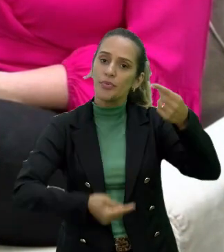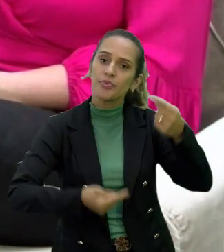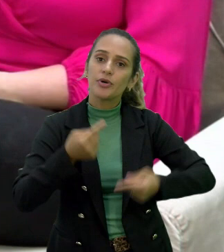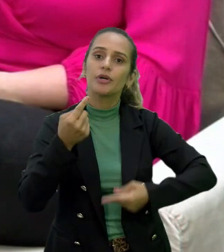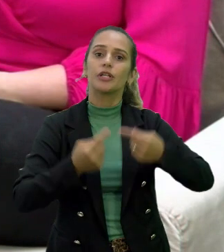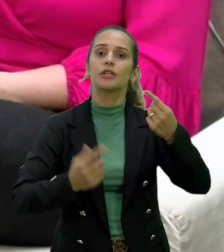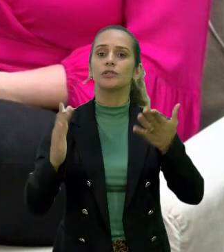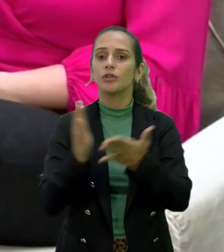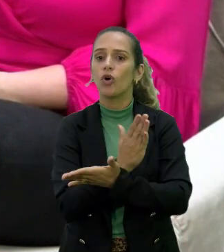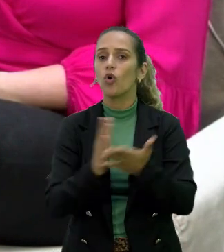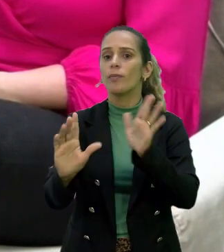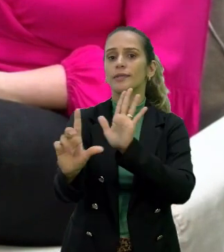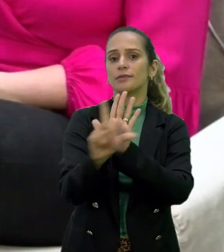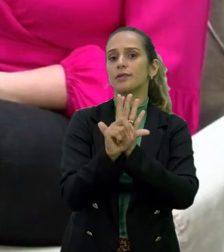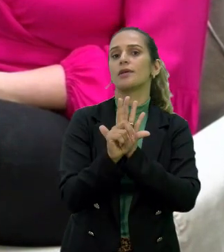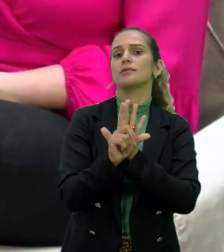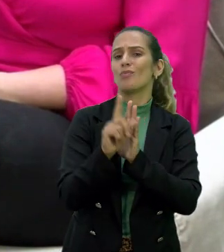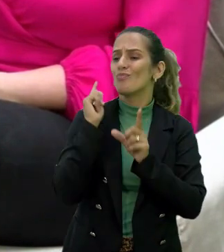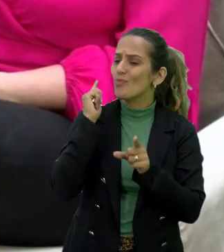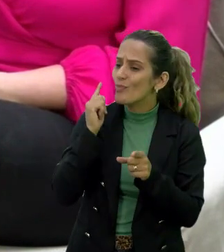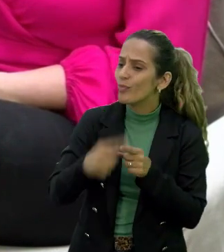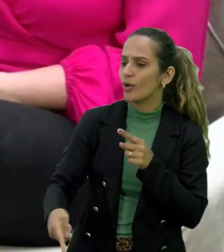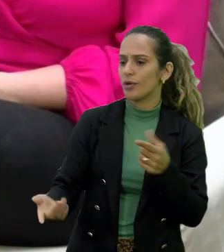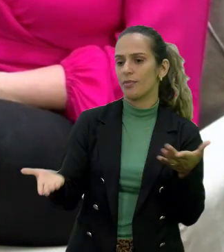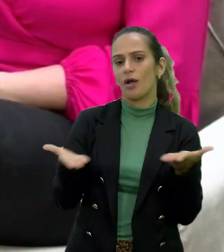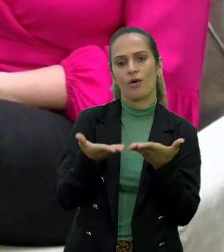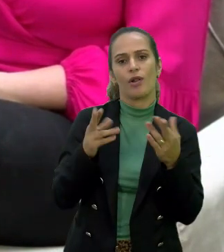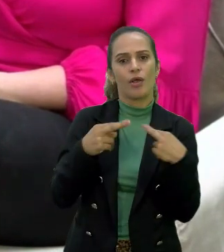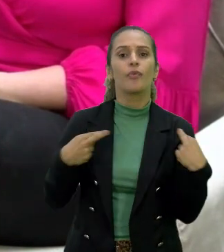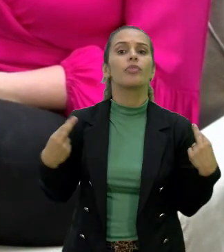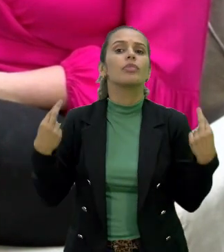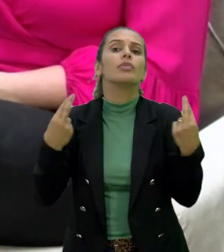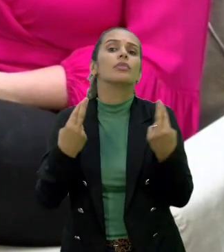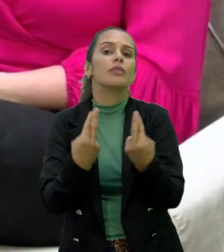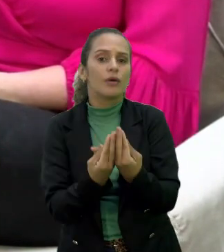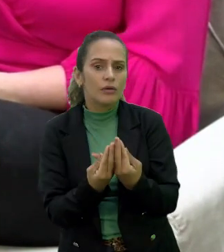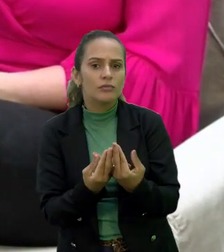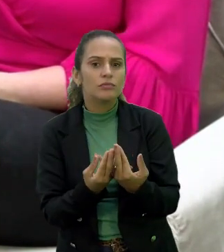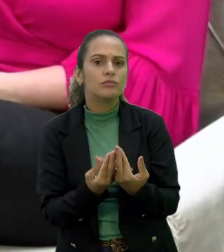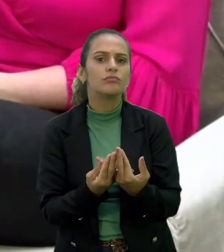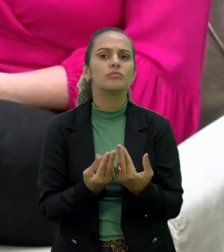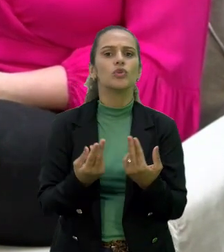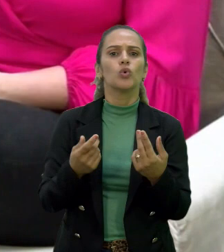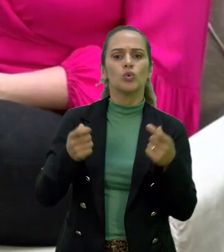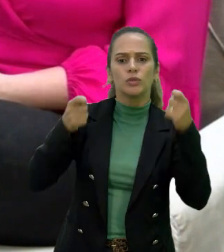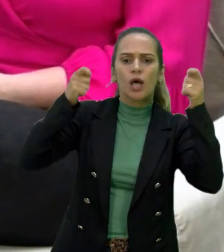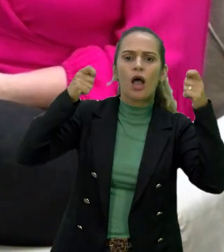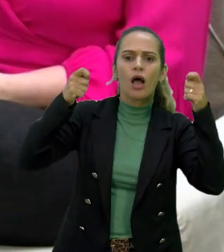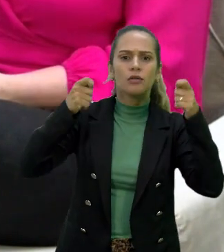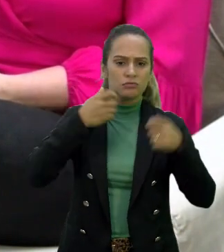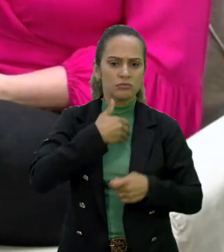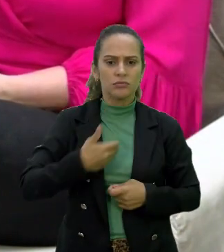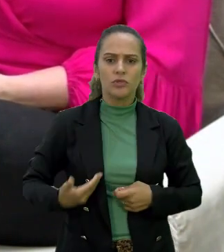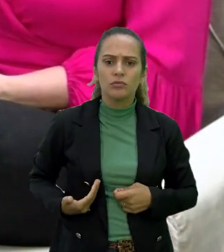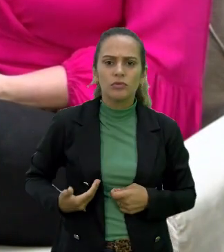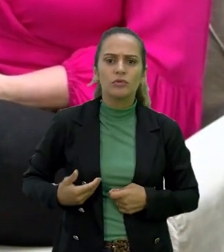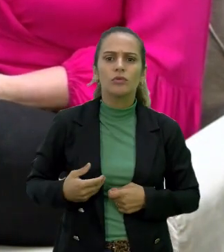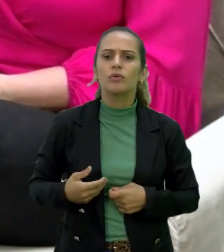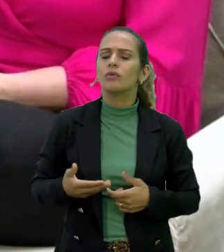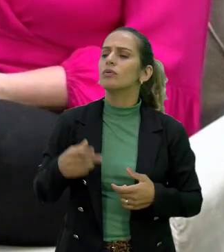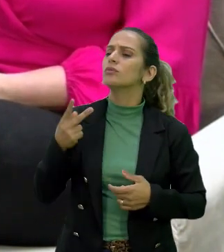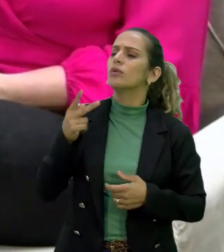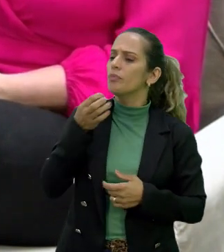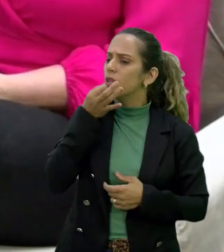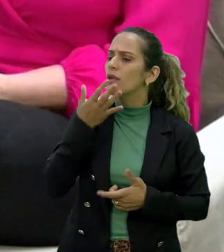política e algumas leis proíbem agora as reuniões proíbem os atos públicos qual a sua visão